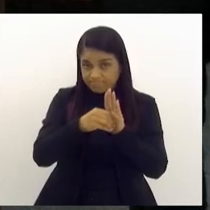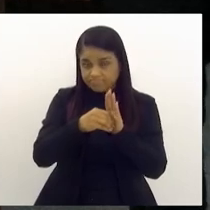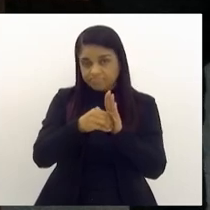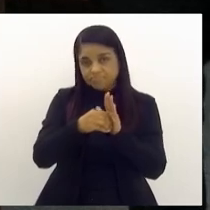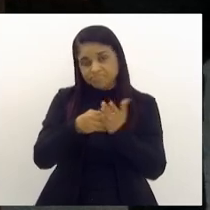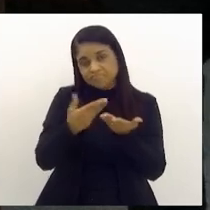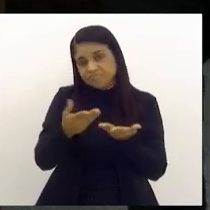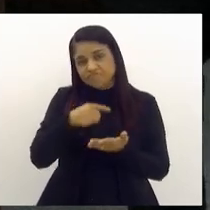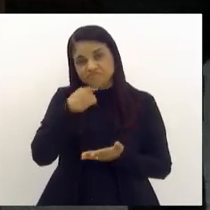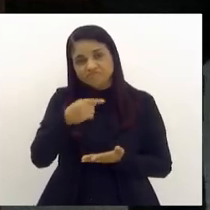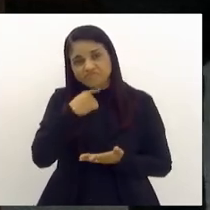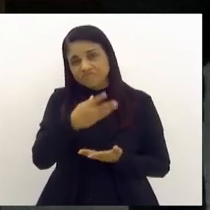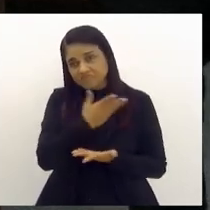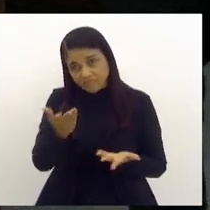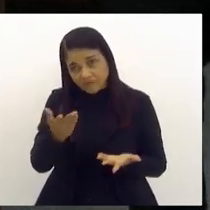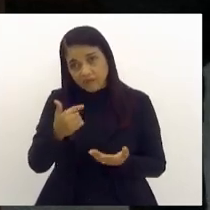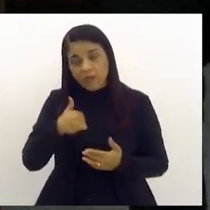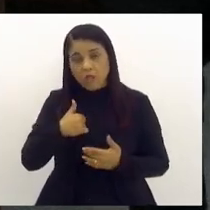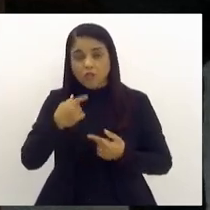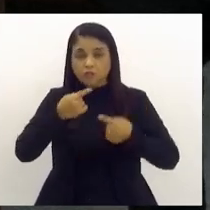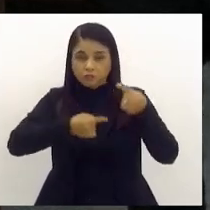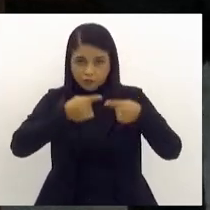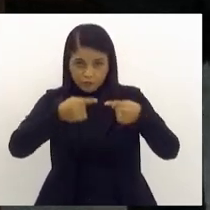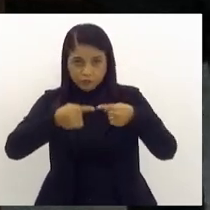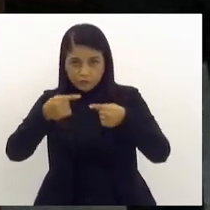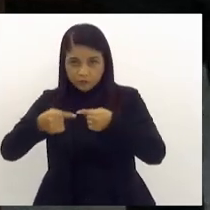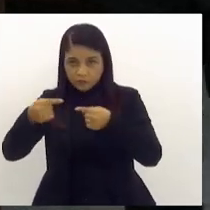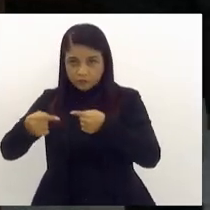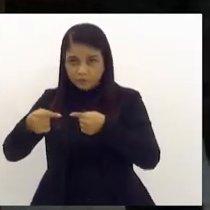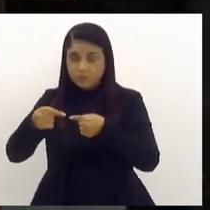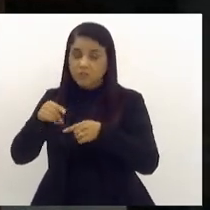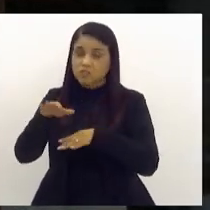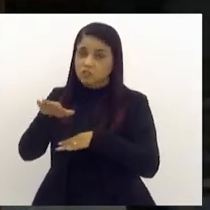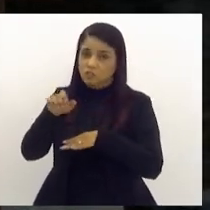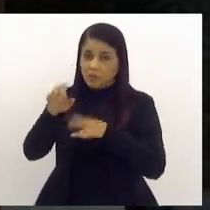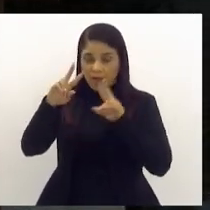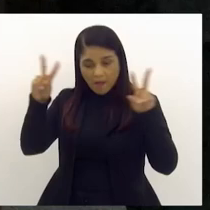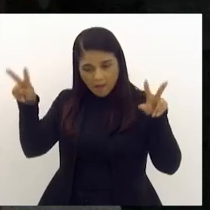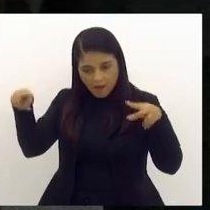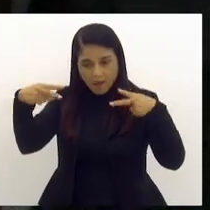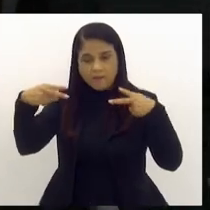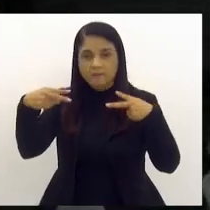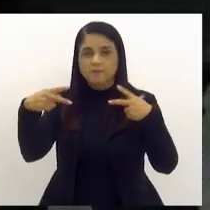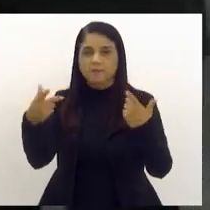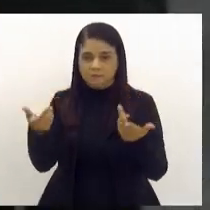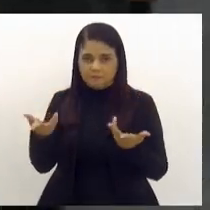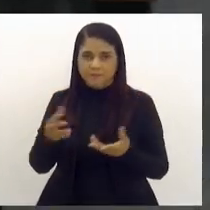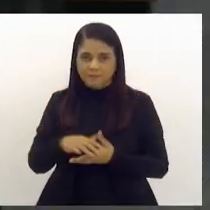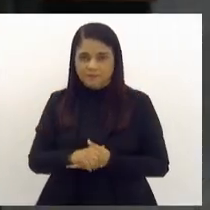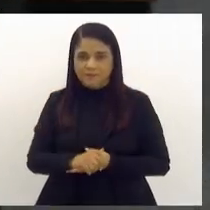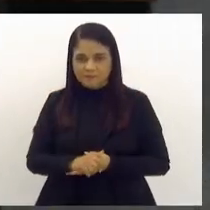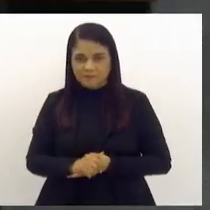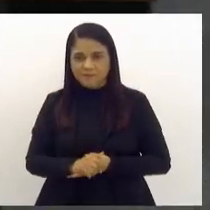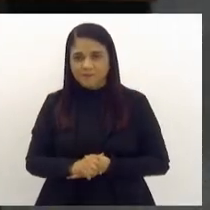ralo. Então, me cabia aqui na discussão chamar a atenção sobre isso.